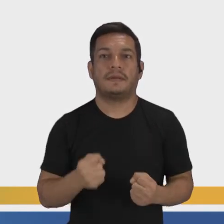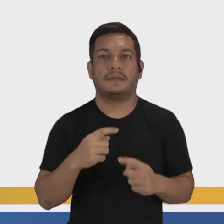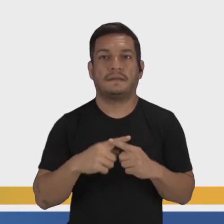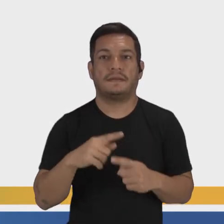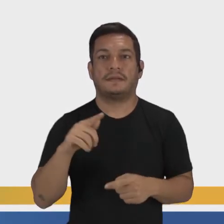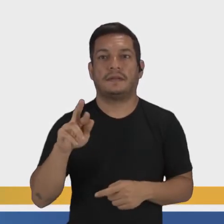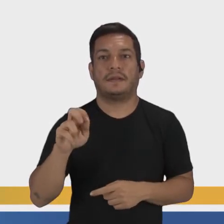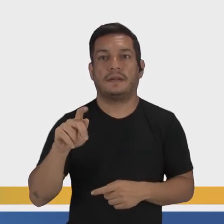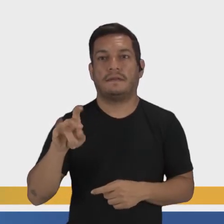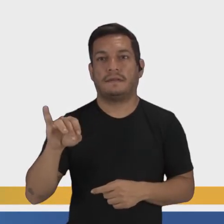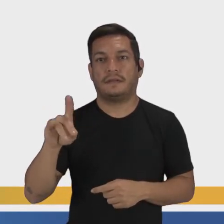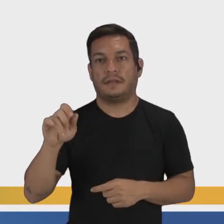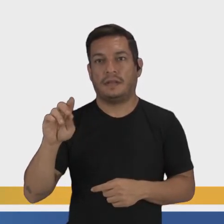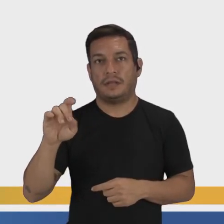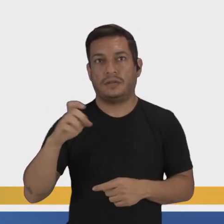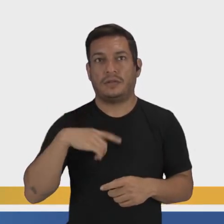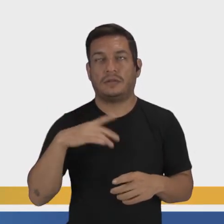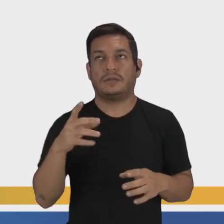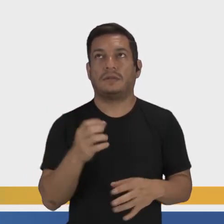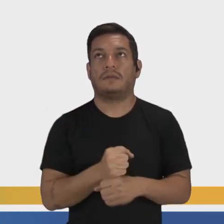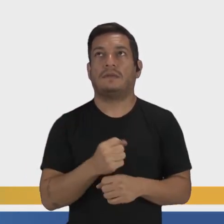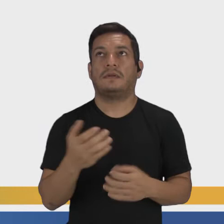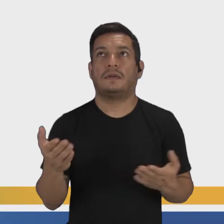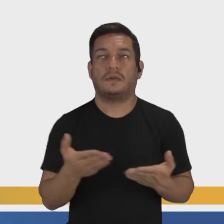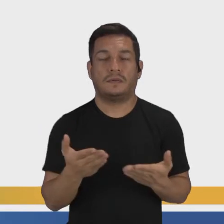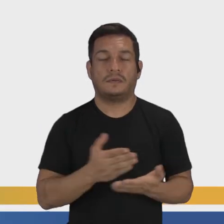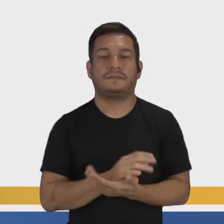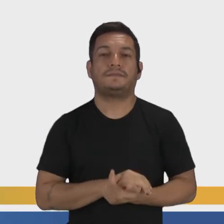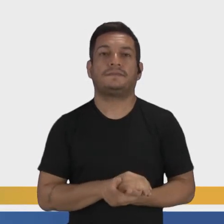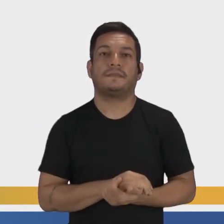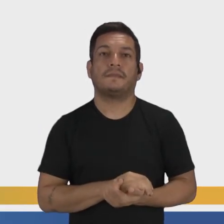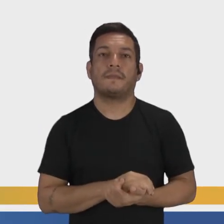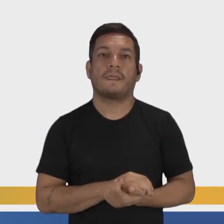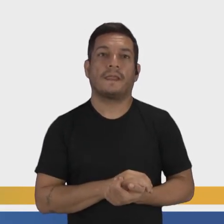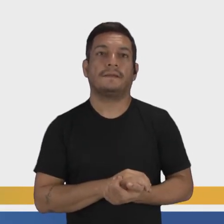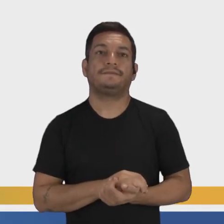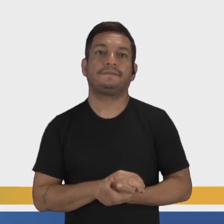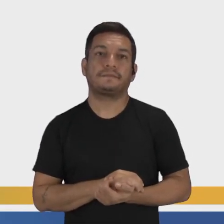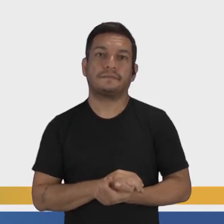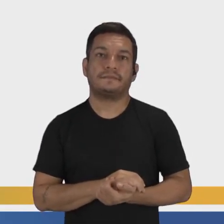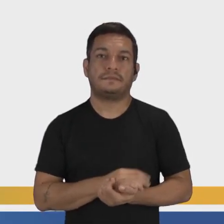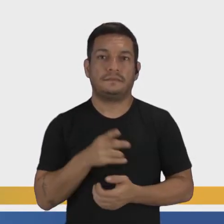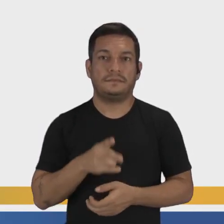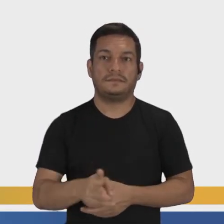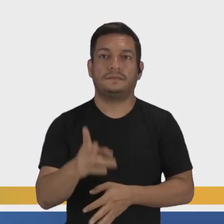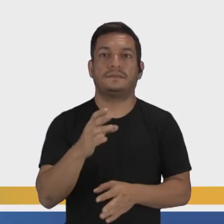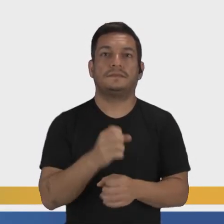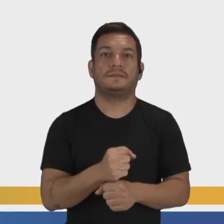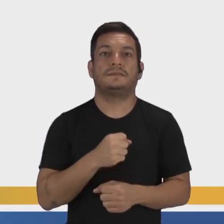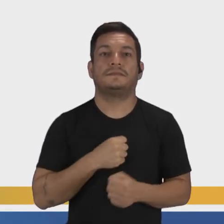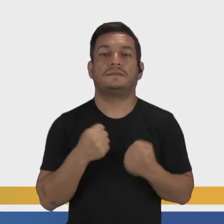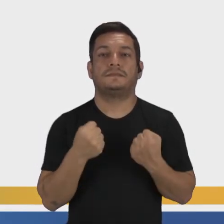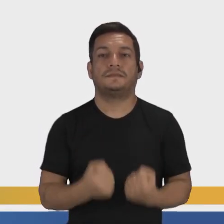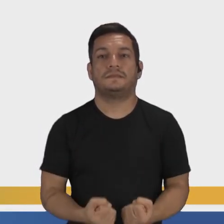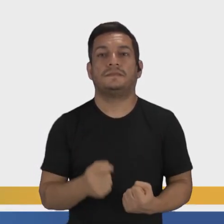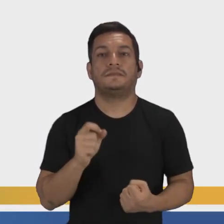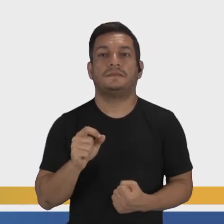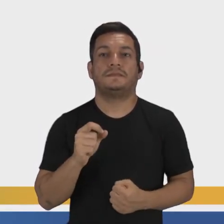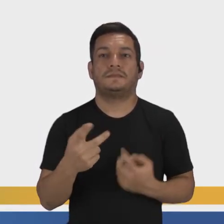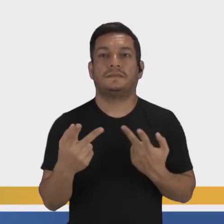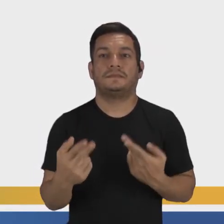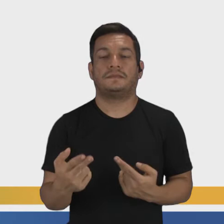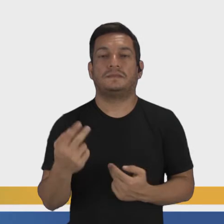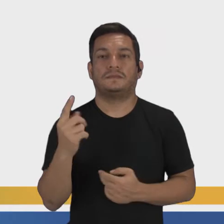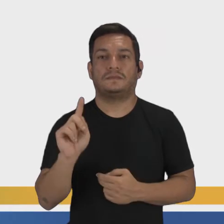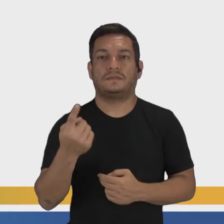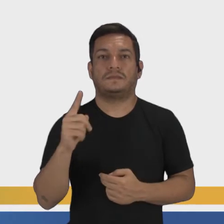somada a Fx, que nós calculamos ainda agora de valor de 3 newtons. Continuando o nosso cálculo, o peso aparente é igual